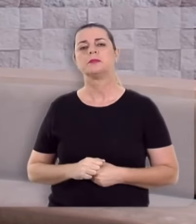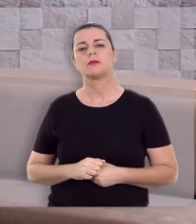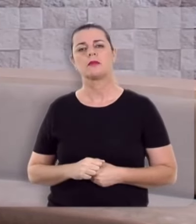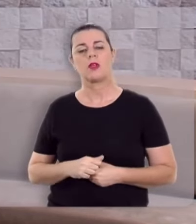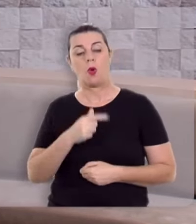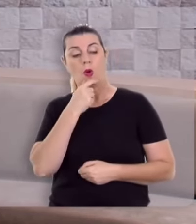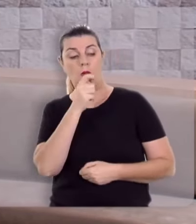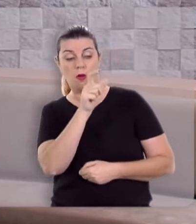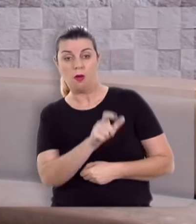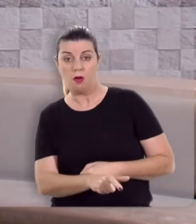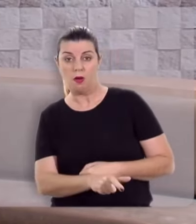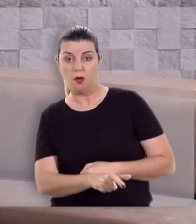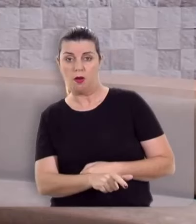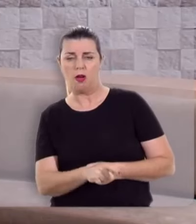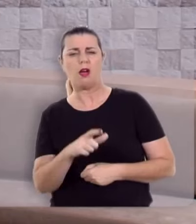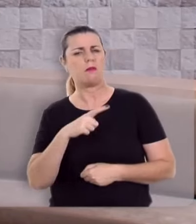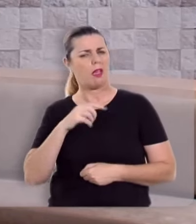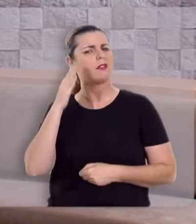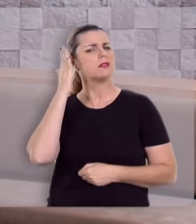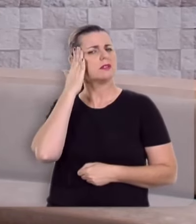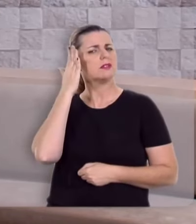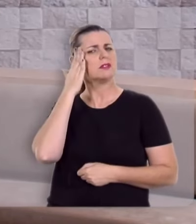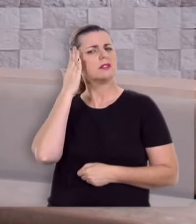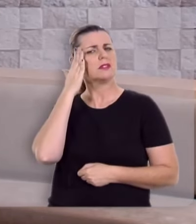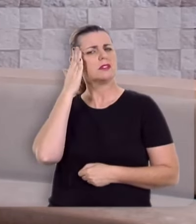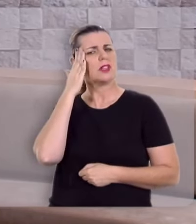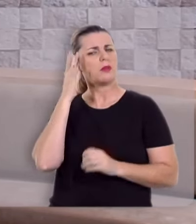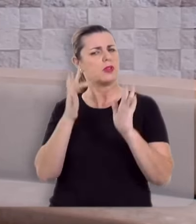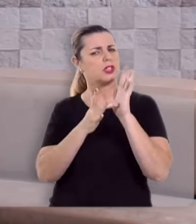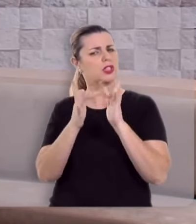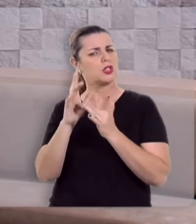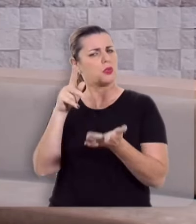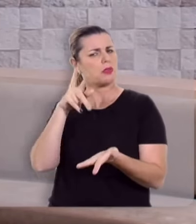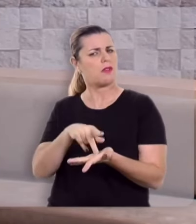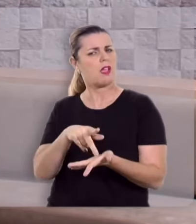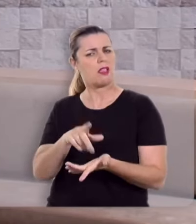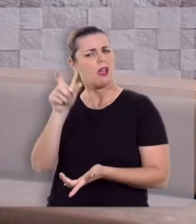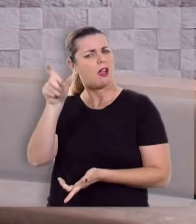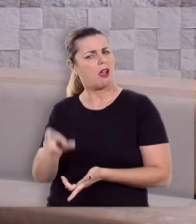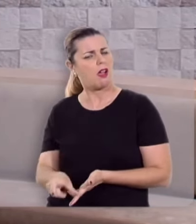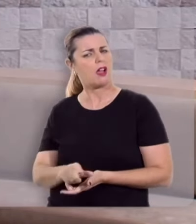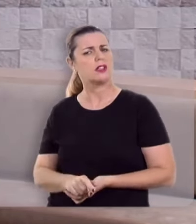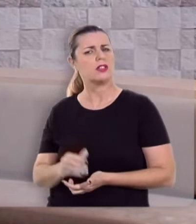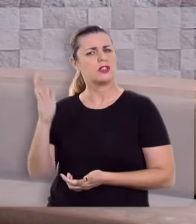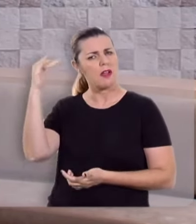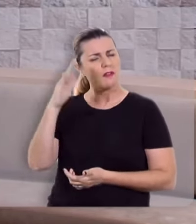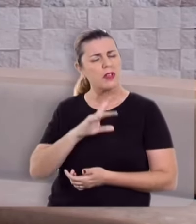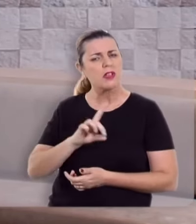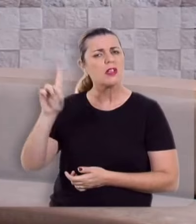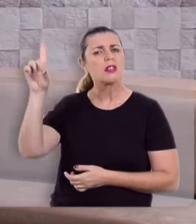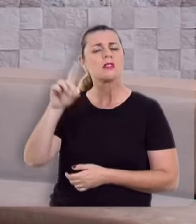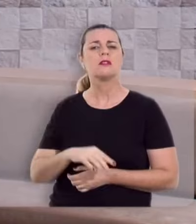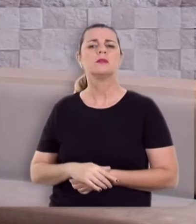Nicodemus tinha plena consciência de quem era Jesus. Ele tinha vindo de Deus,